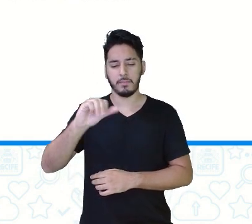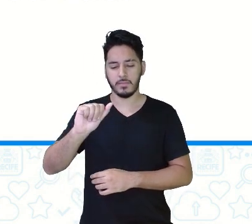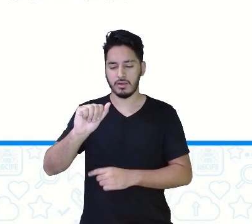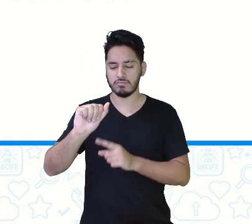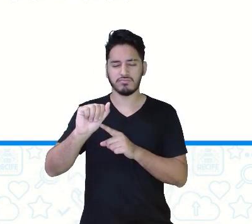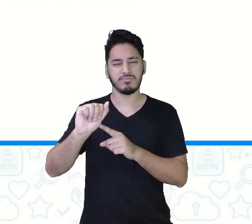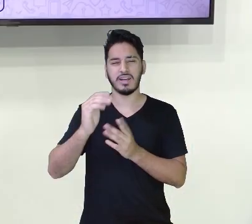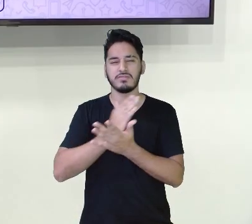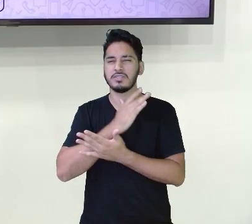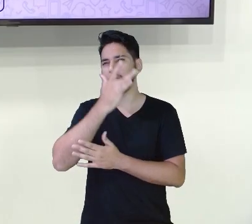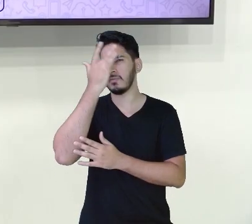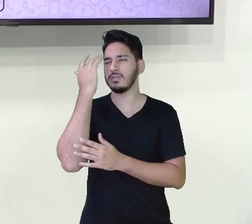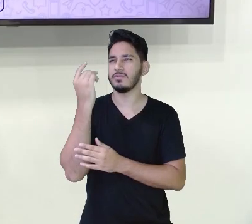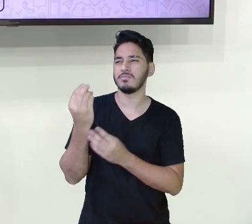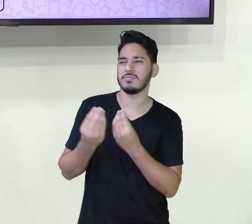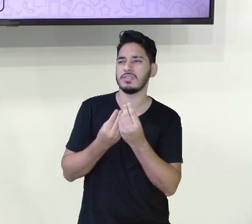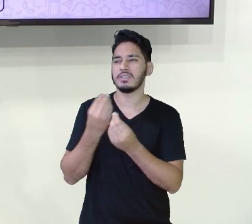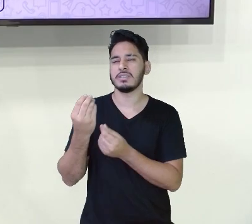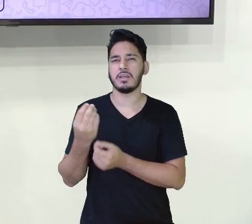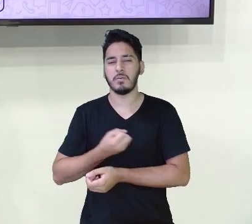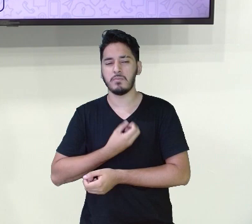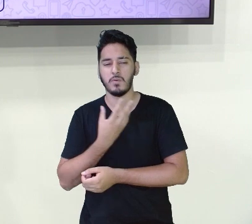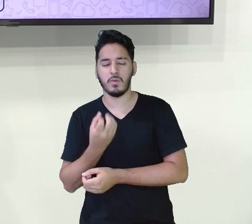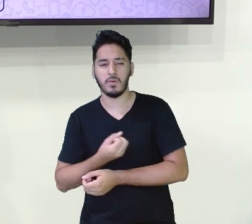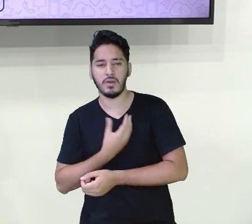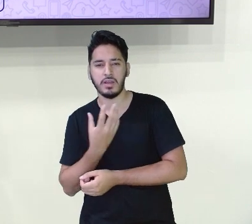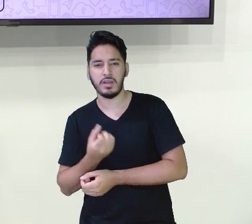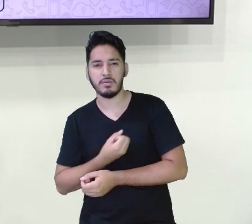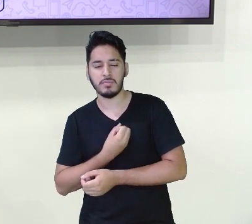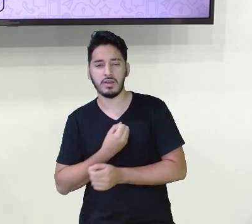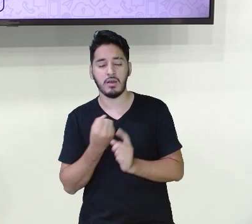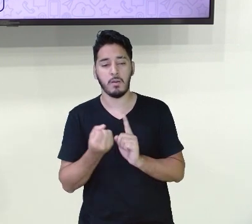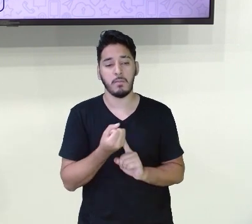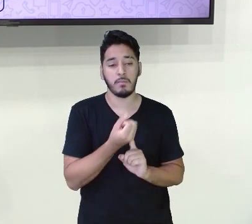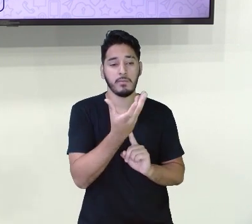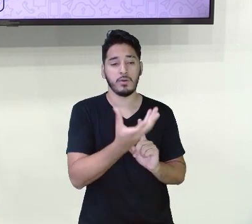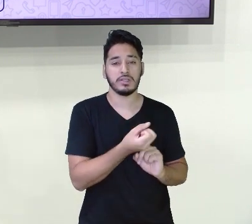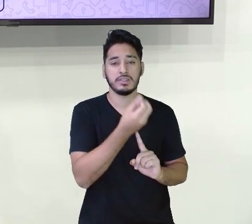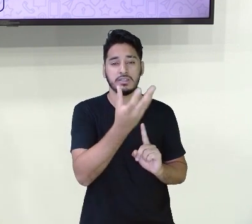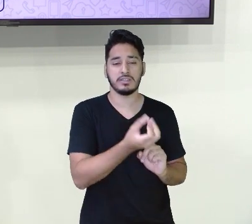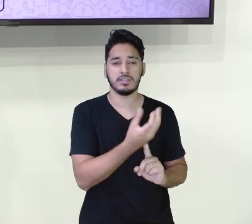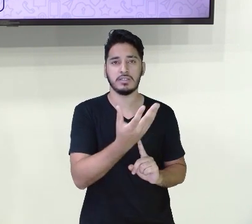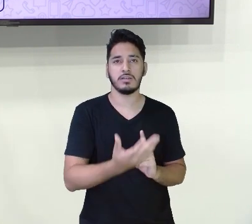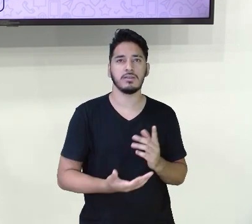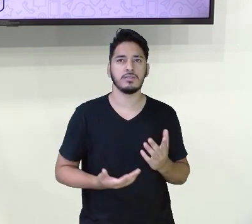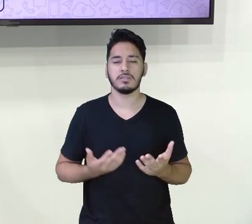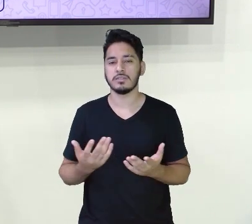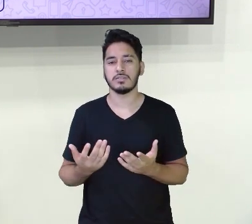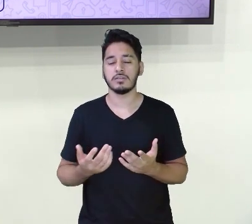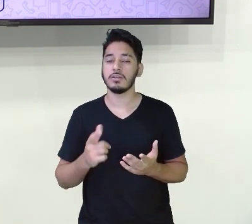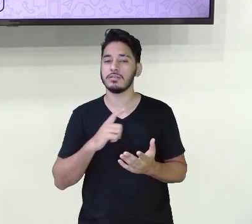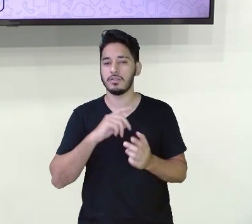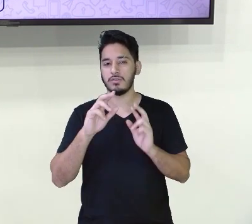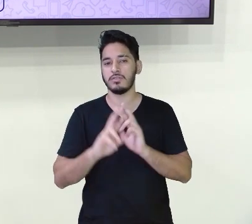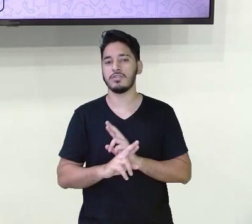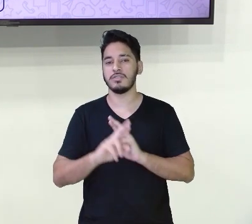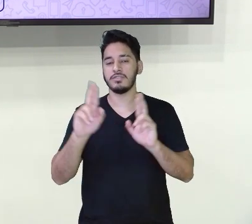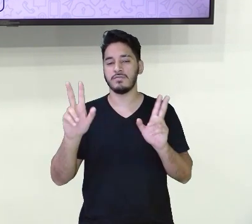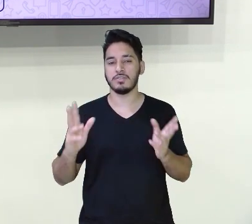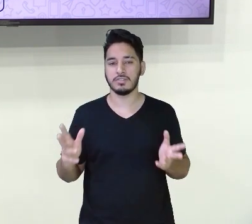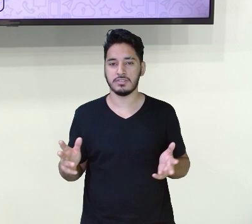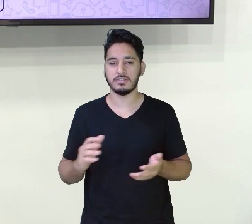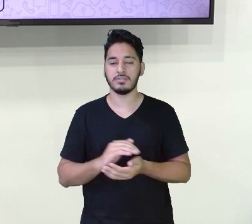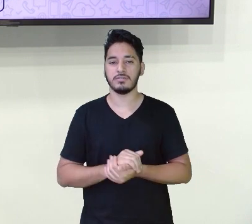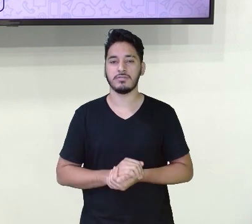pessoas confundem o poema com a poesia, né? Então, ele tem um diferencialzinho aí, a gente vai falar sobre isso